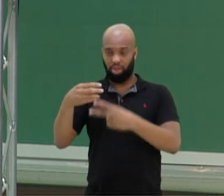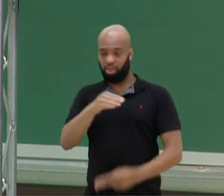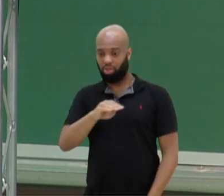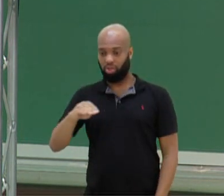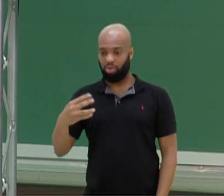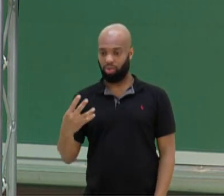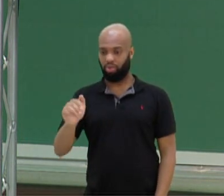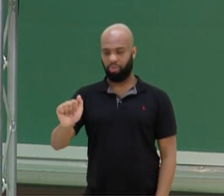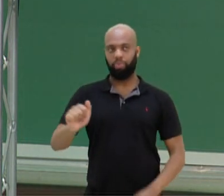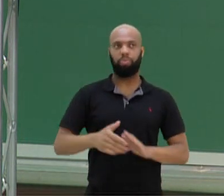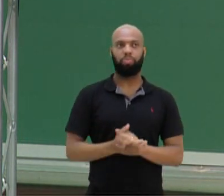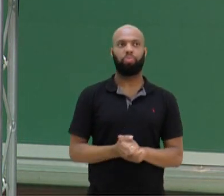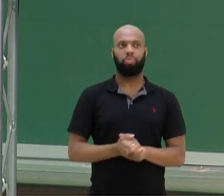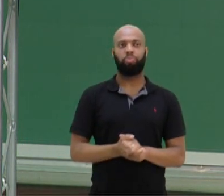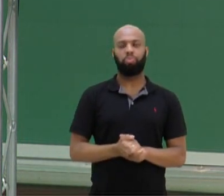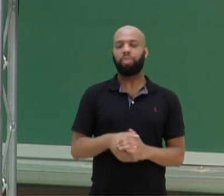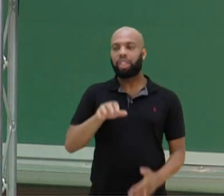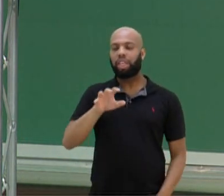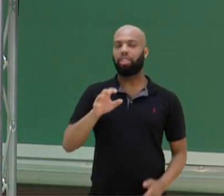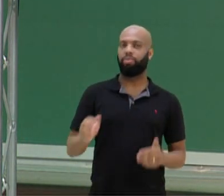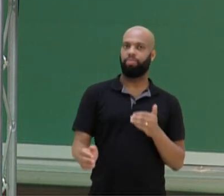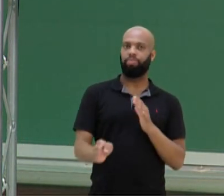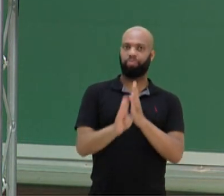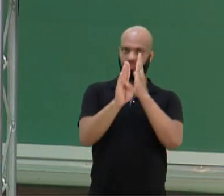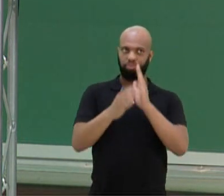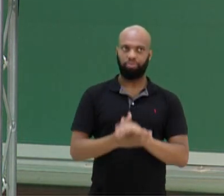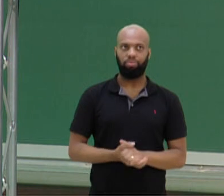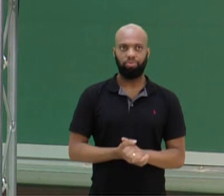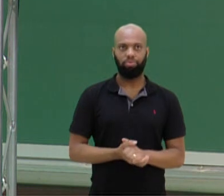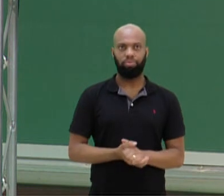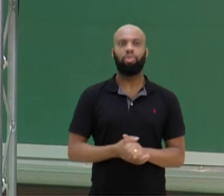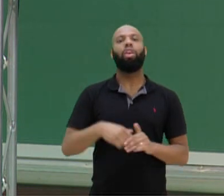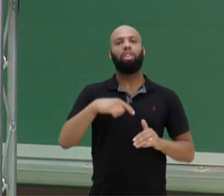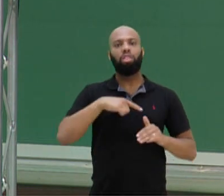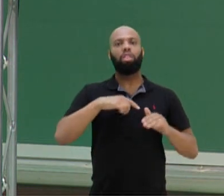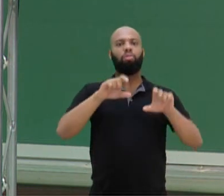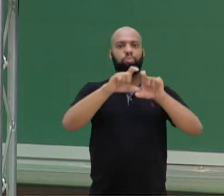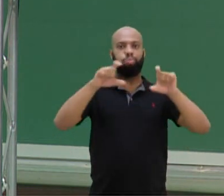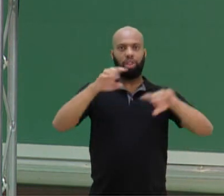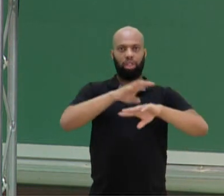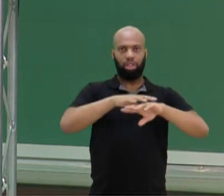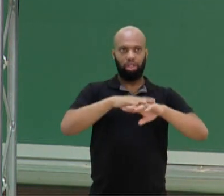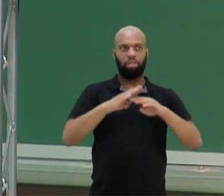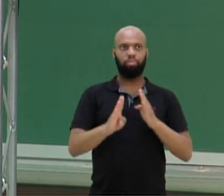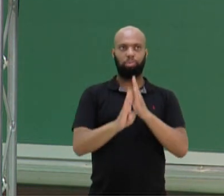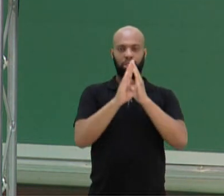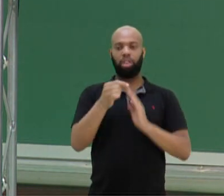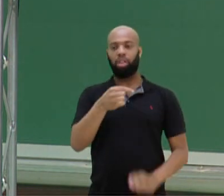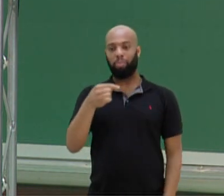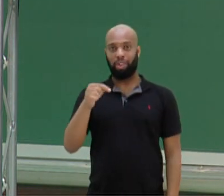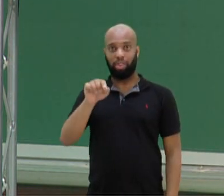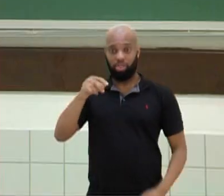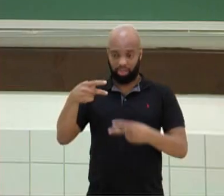vértice. E o valor de y de vértice tem uma expressão matemática que é menos delta sobre